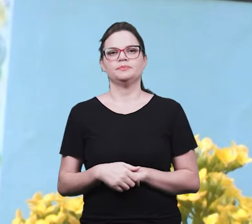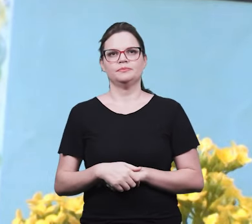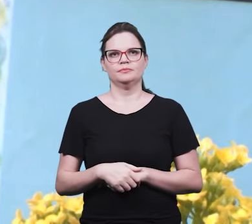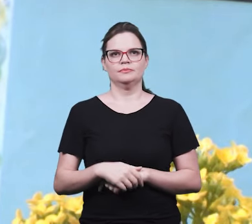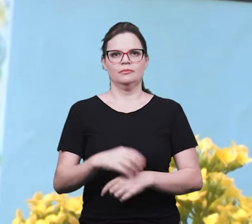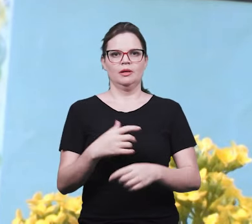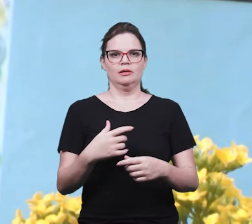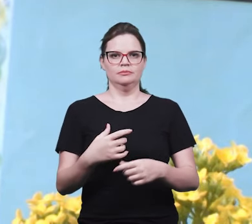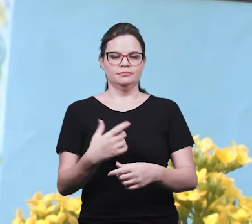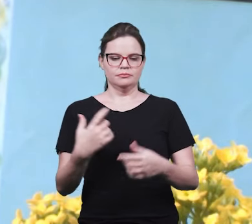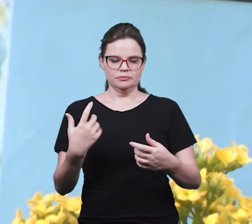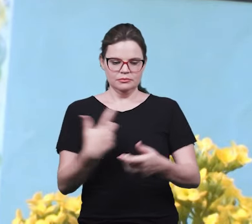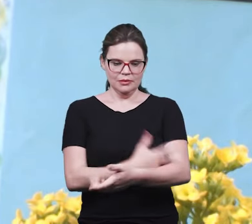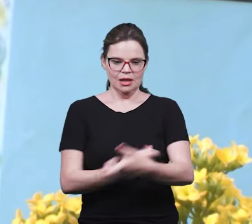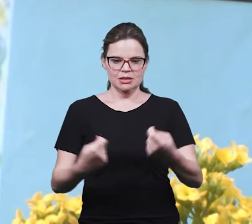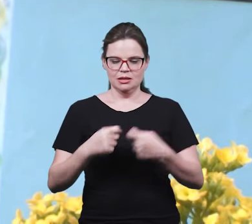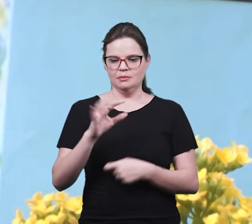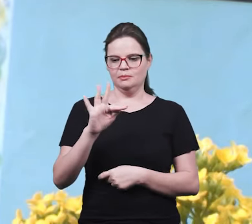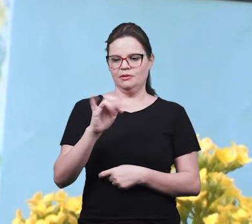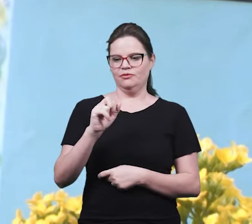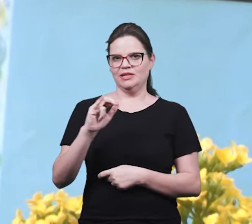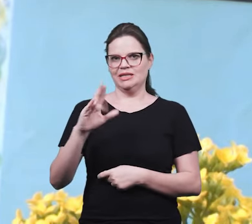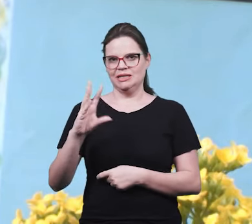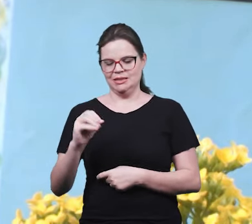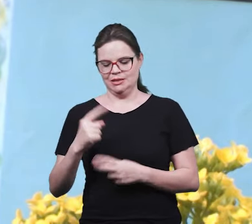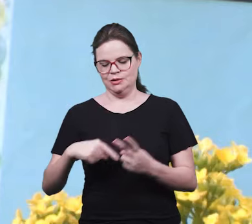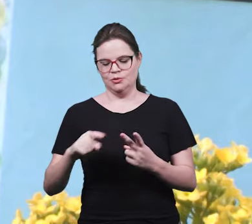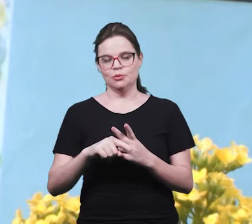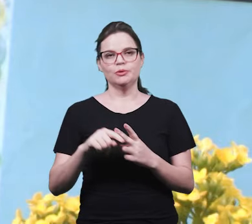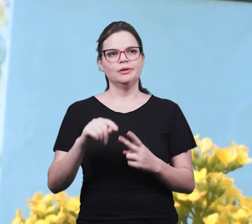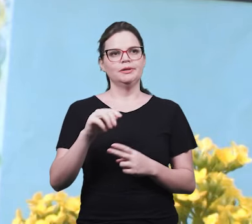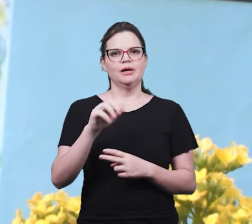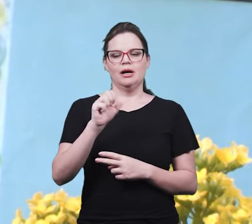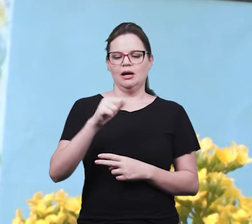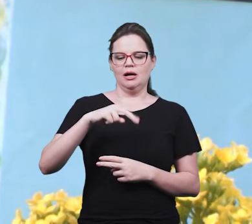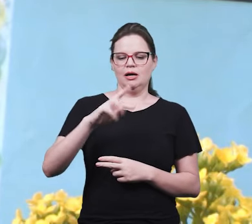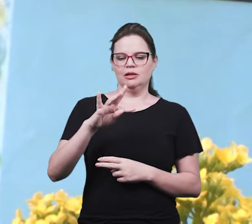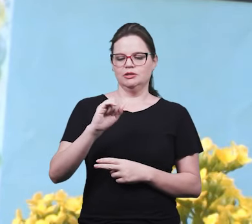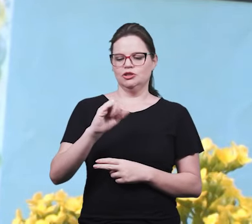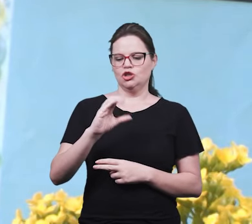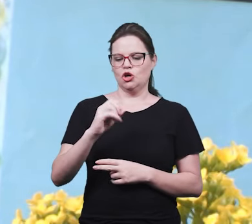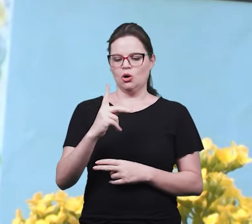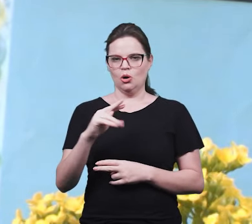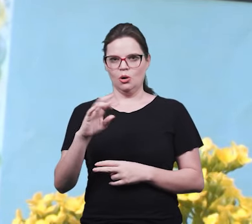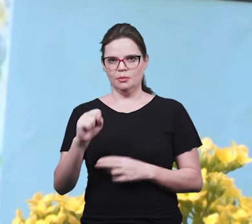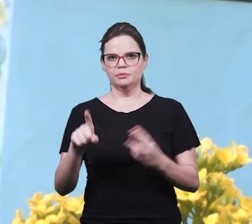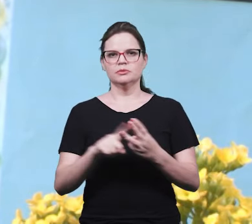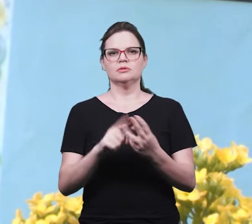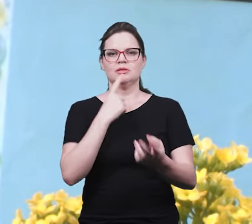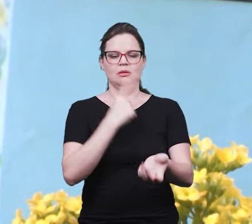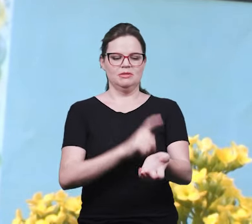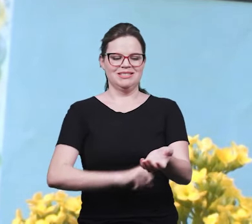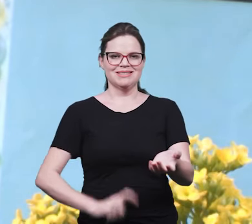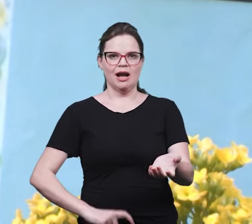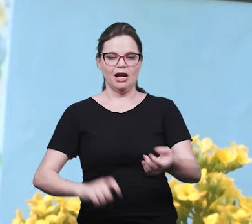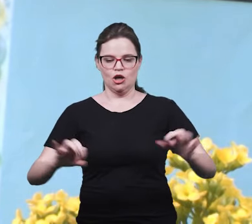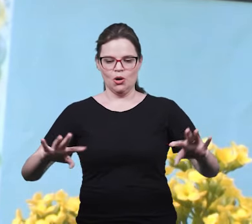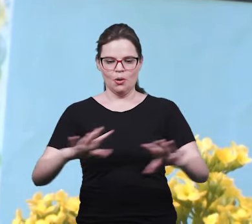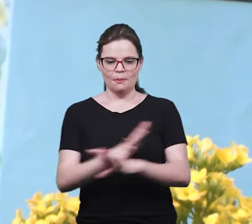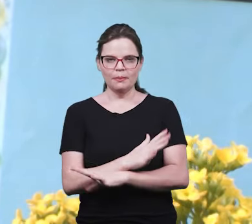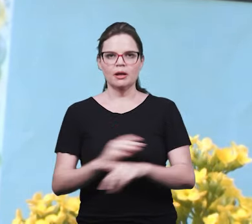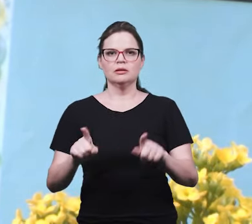o exame físico, exames de anticorpos, né, hemograma completo, radiografia de